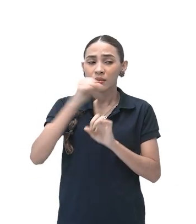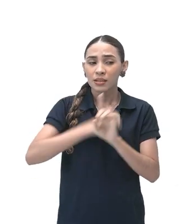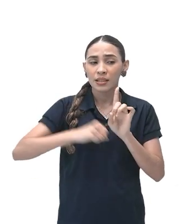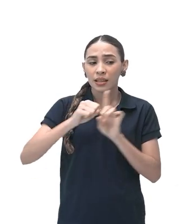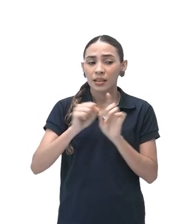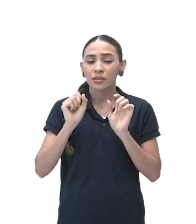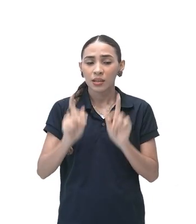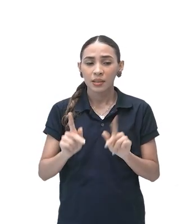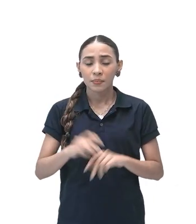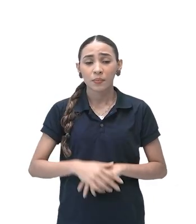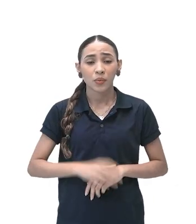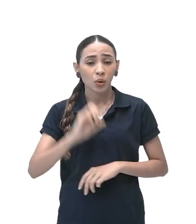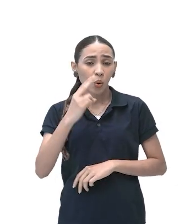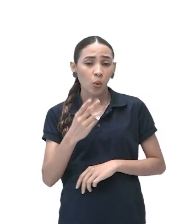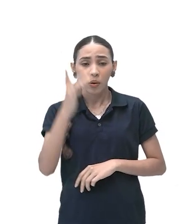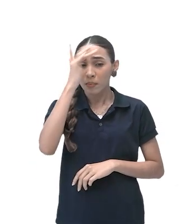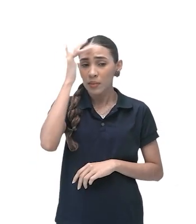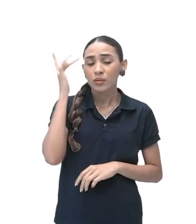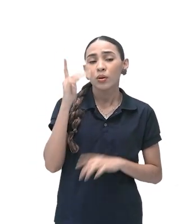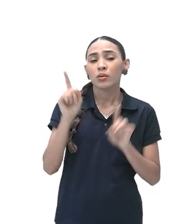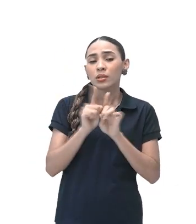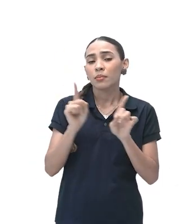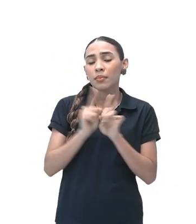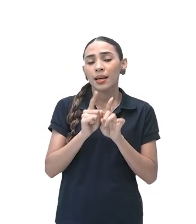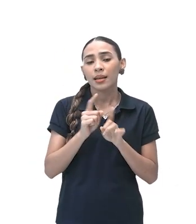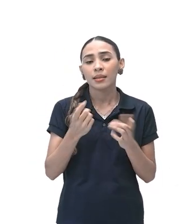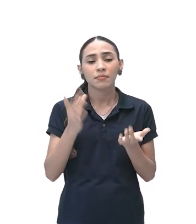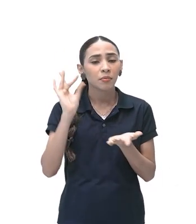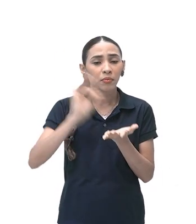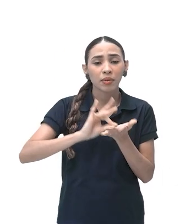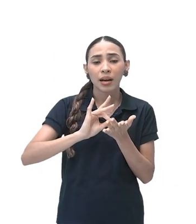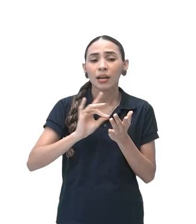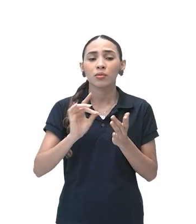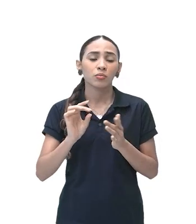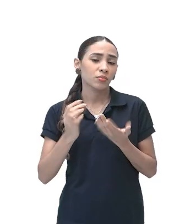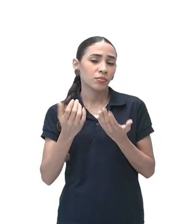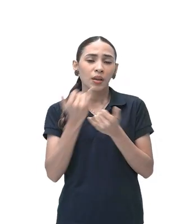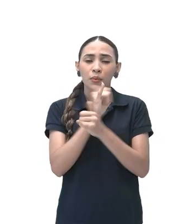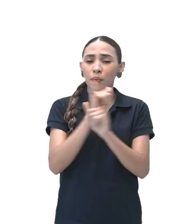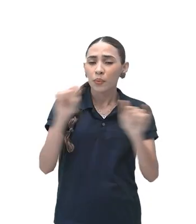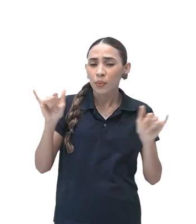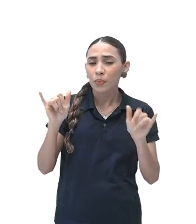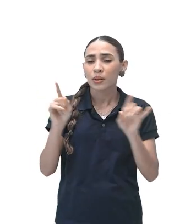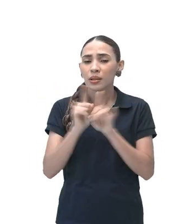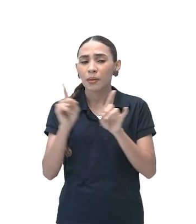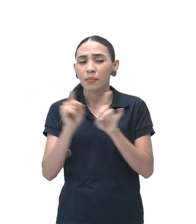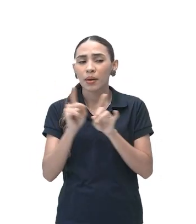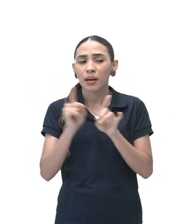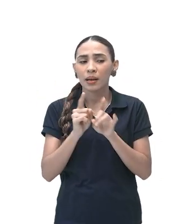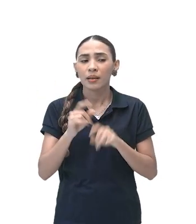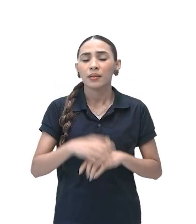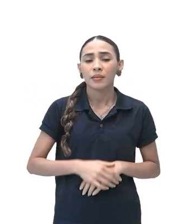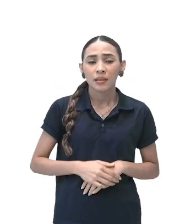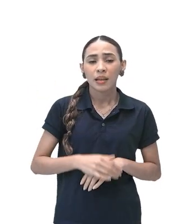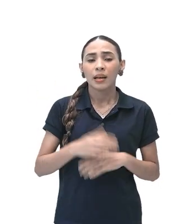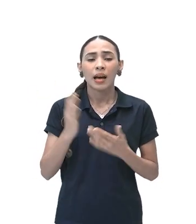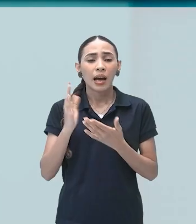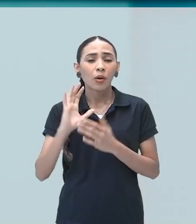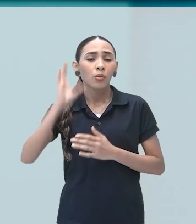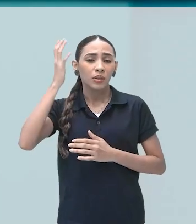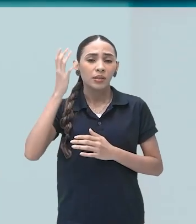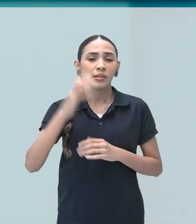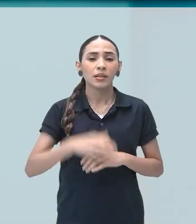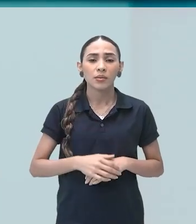né? Ou então pessoas envolvidas em algum fato que foi noticiado, algum fato de repercussão